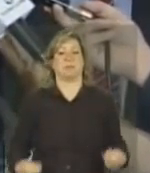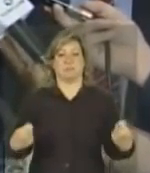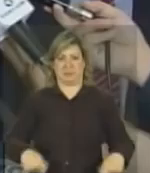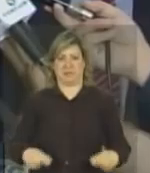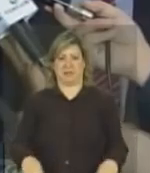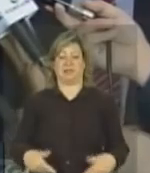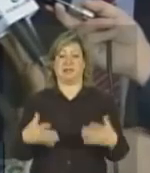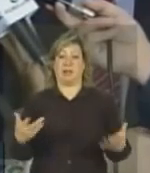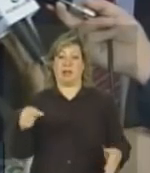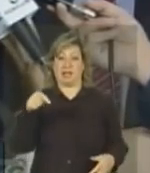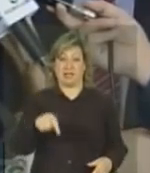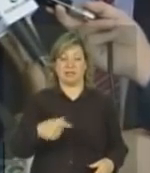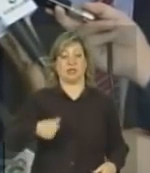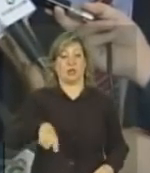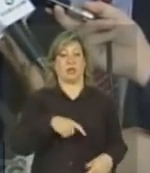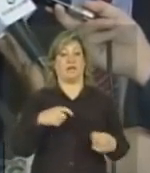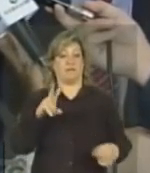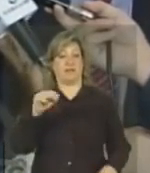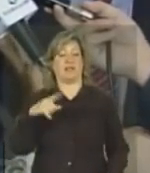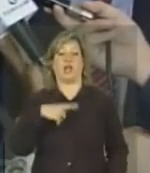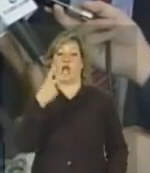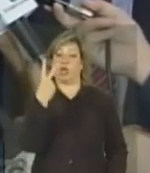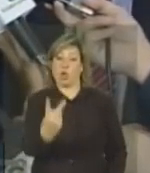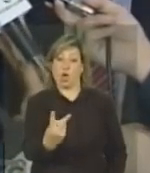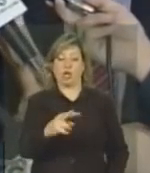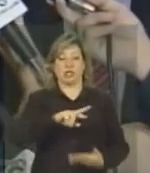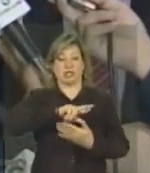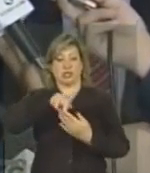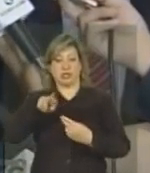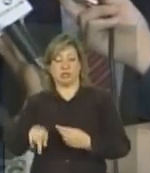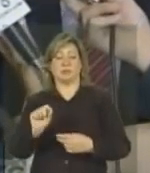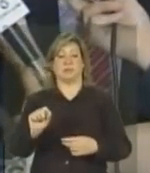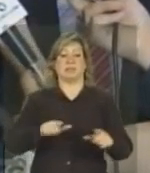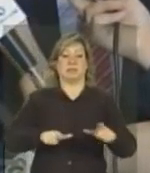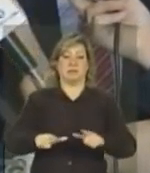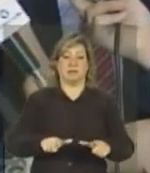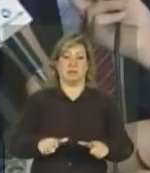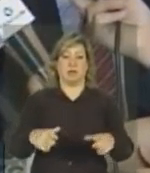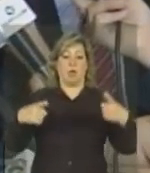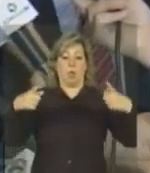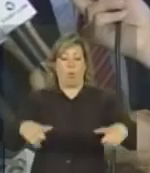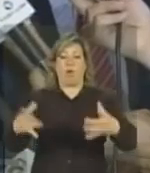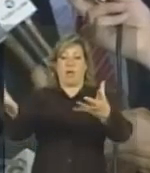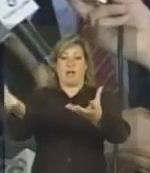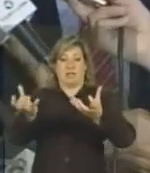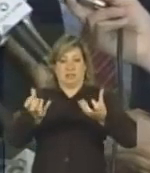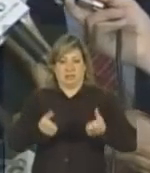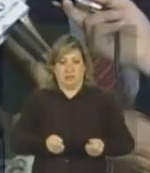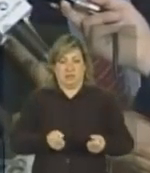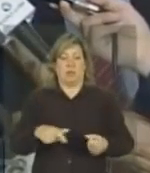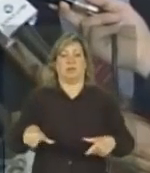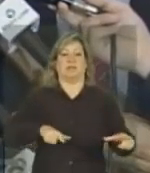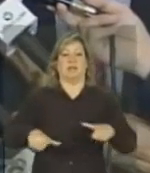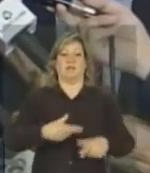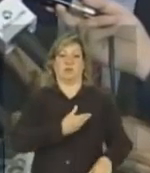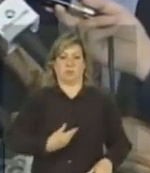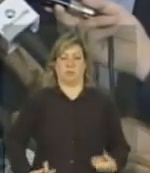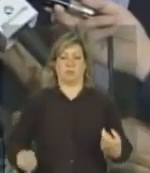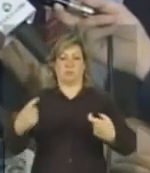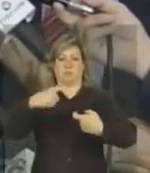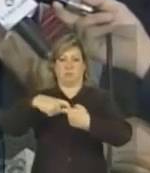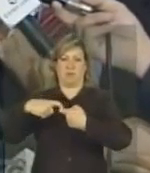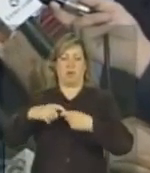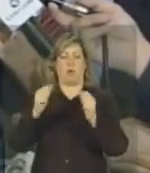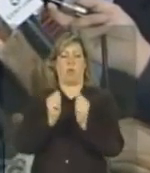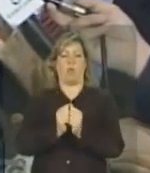ter 2 tipos de serviços. Umas unidades de acolhimento, que são serviços públicos em parcerias